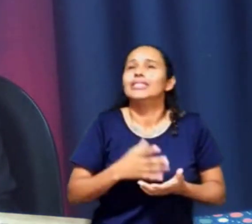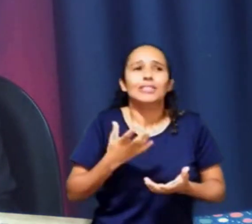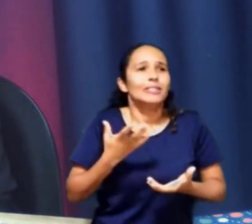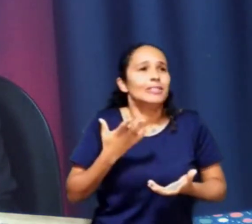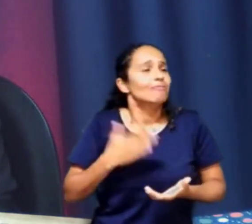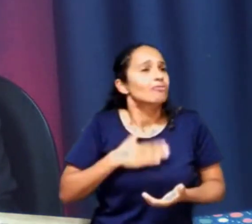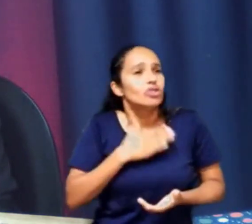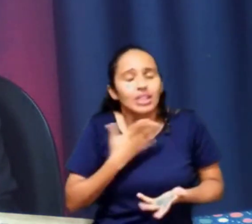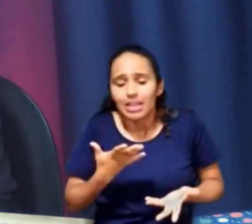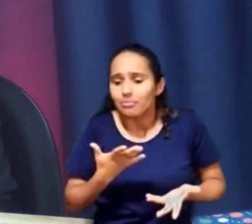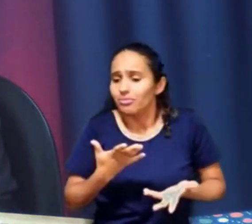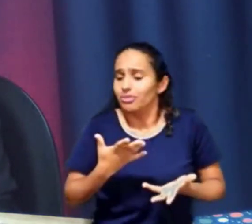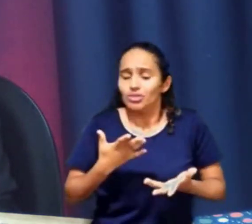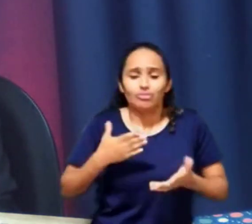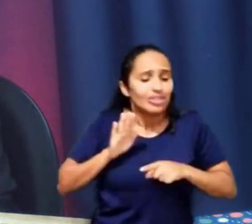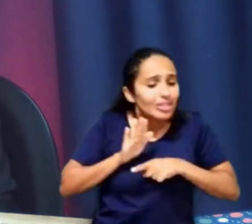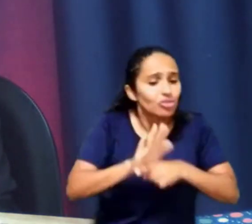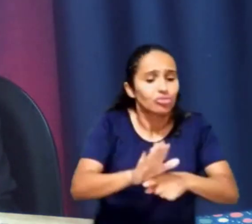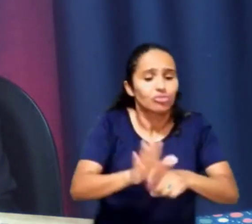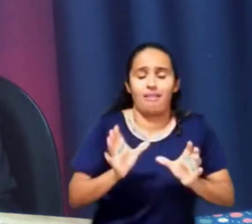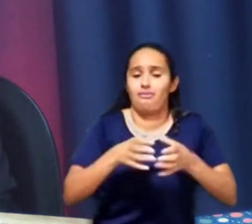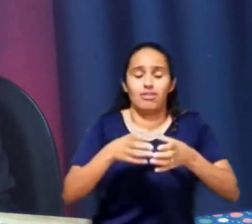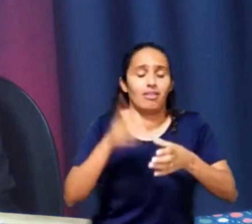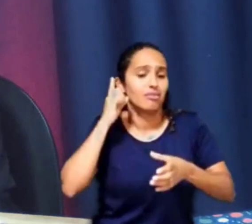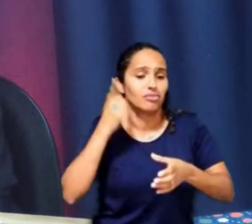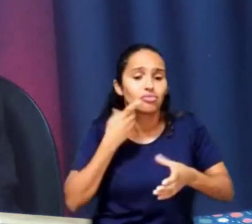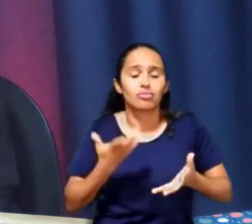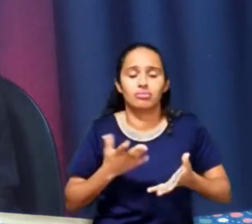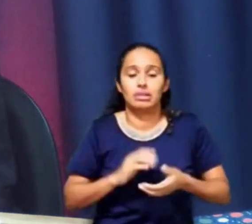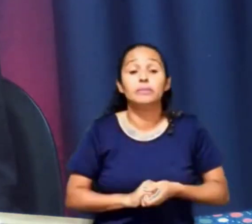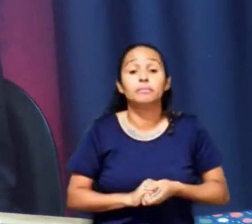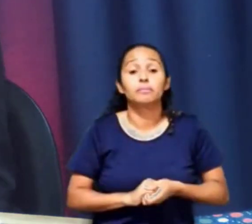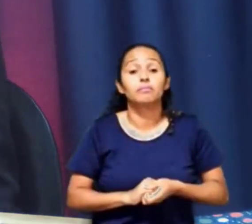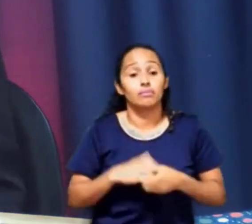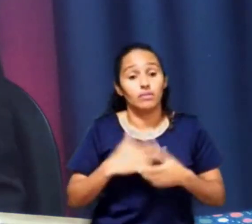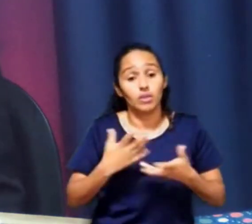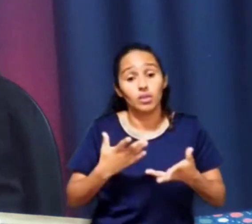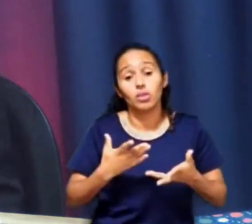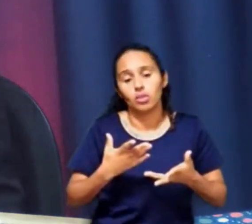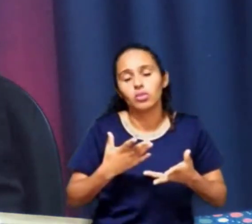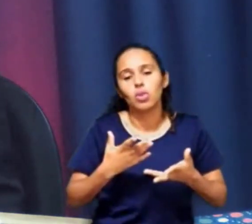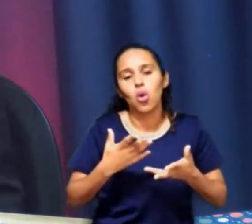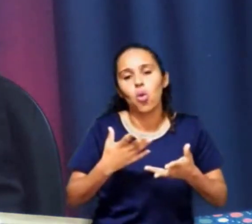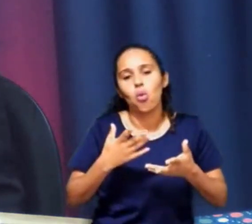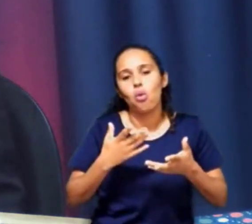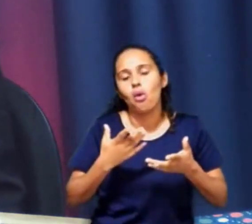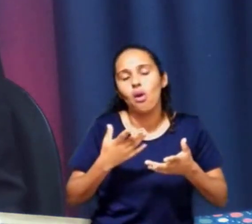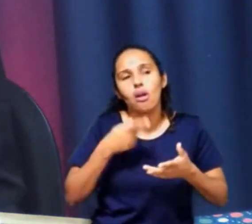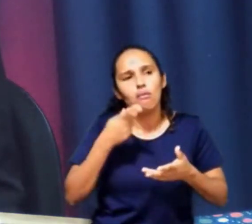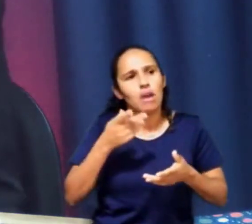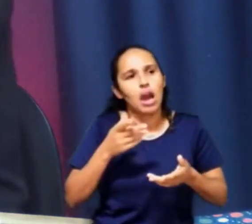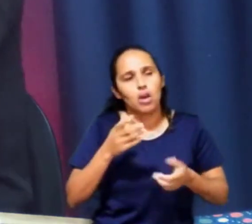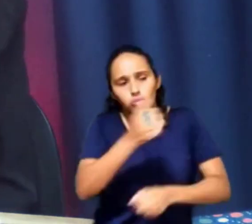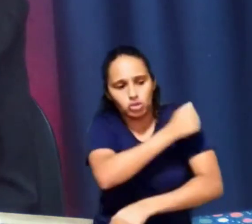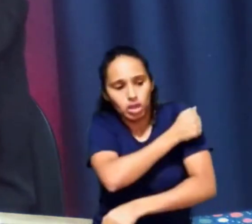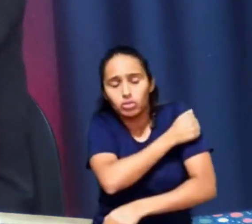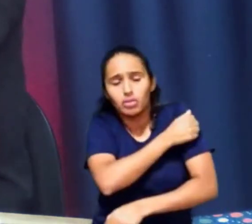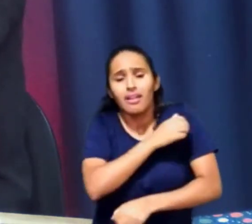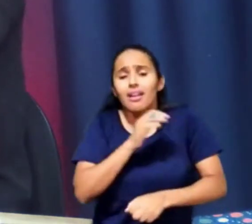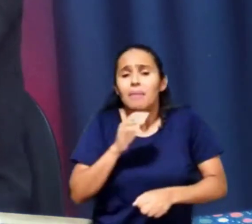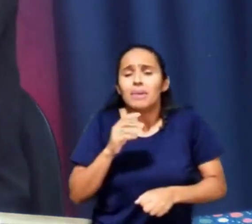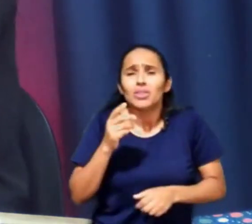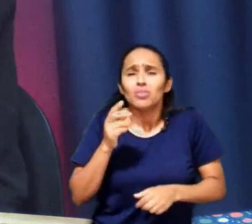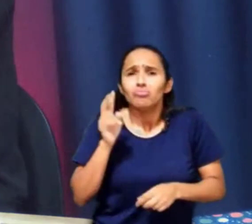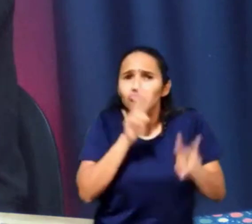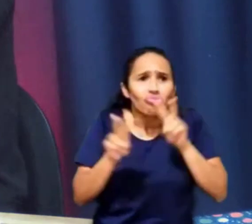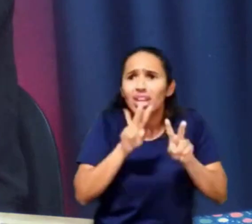E aí, foi como eu falo para as alunas, eu falei assim, mas quase não vejo surdo. E quando ela falou isso, parece que no